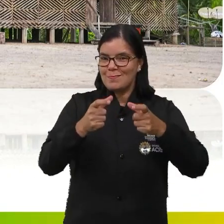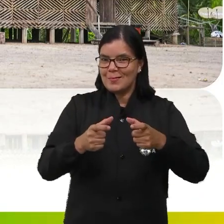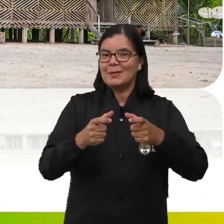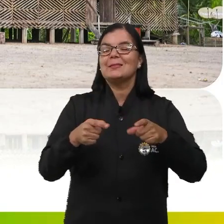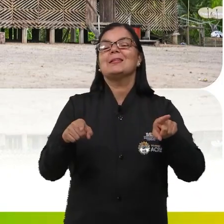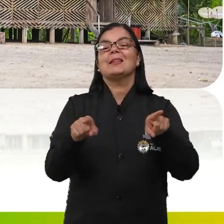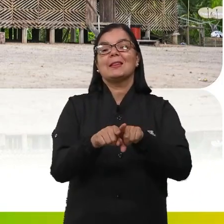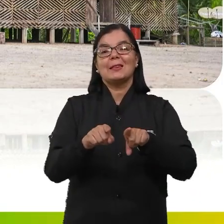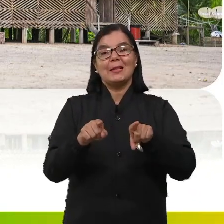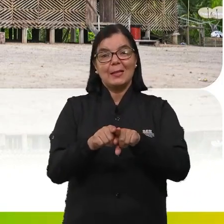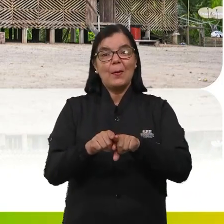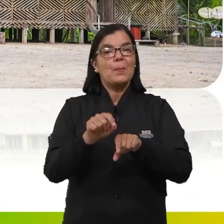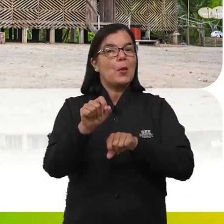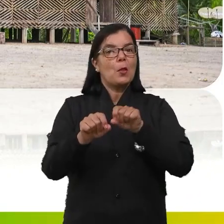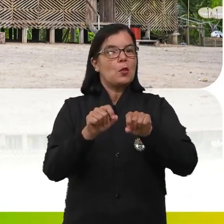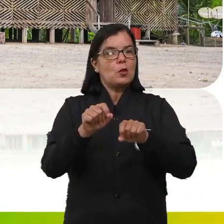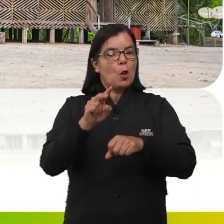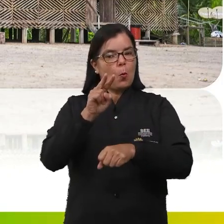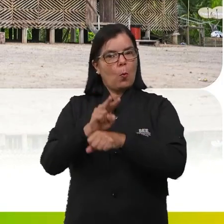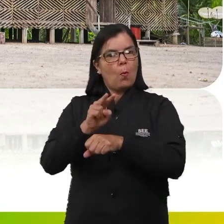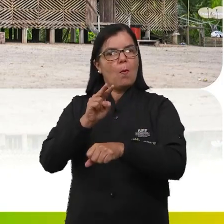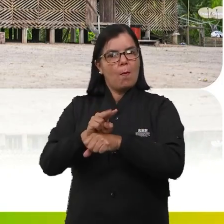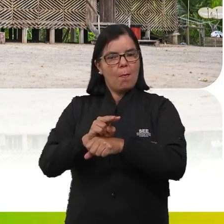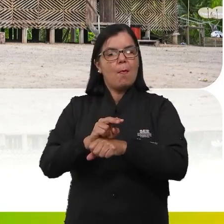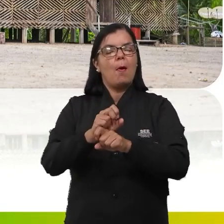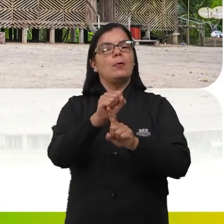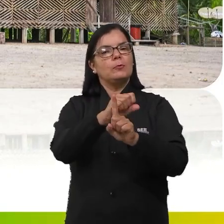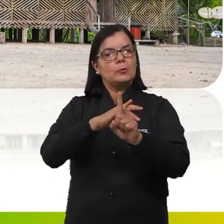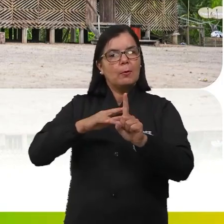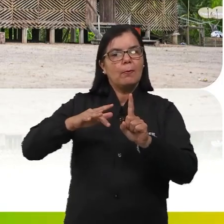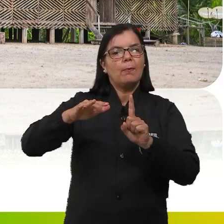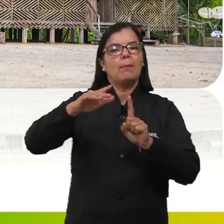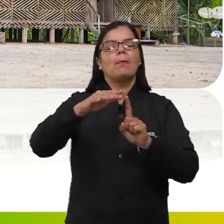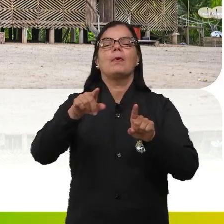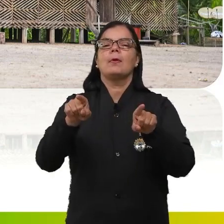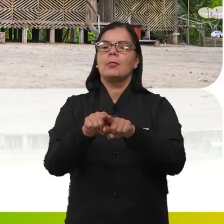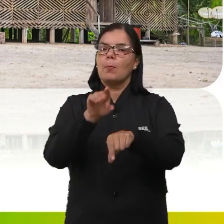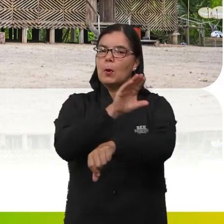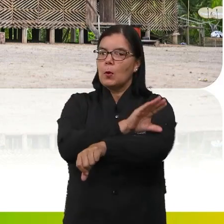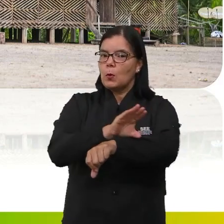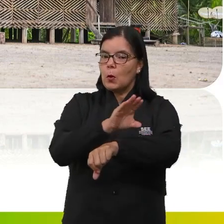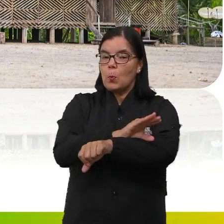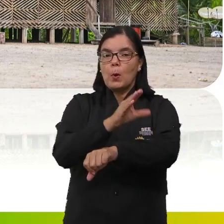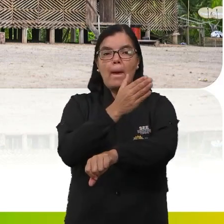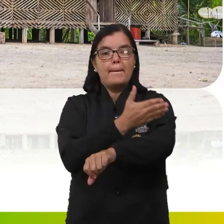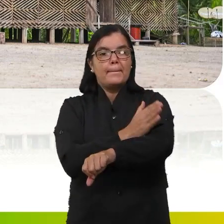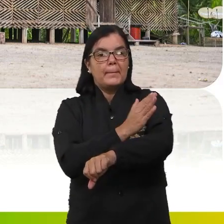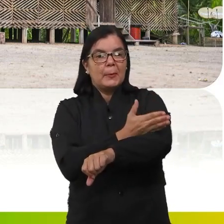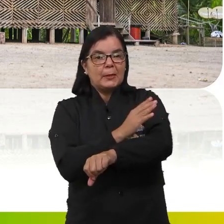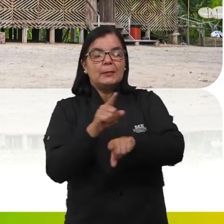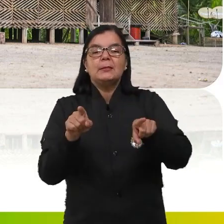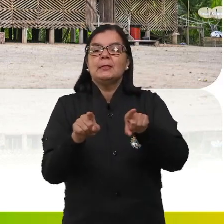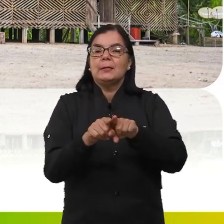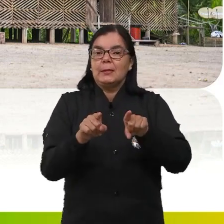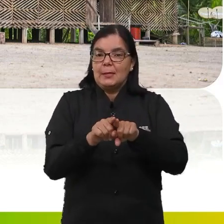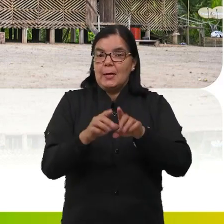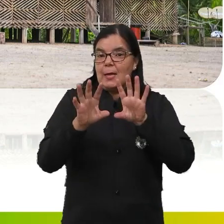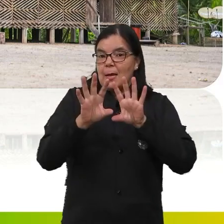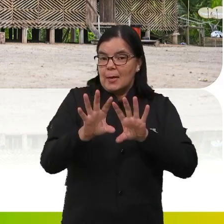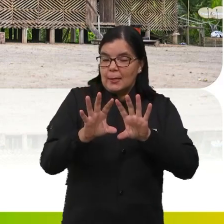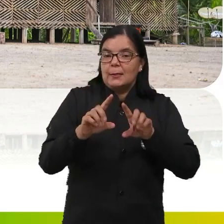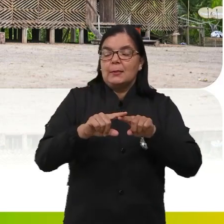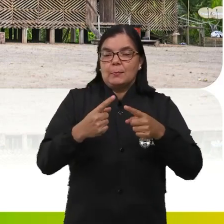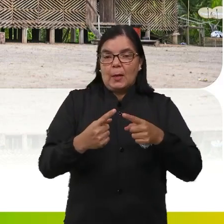eles também são modelo de defesa ambiental e cultural. Praticam um manejo florestal sustentável, assim, dessa